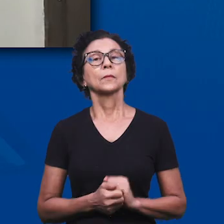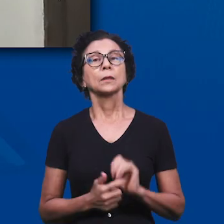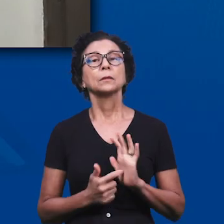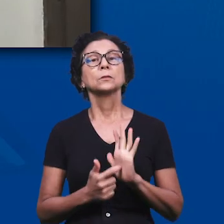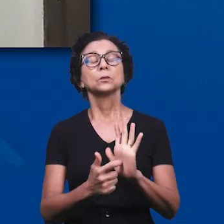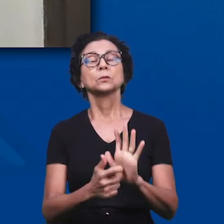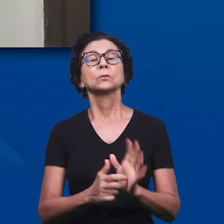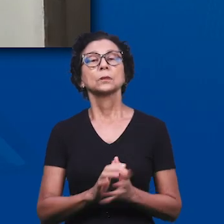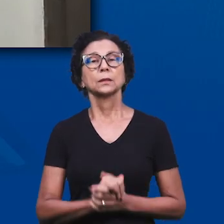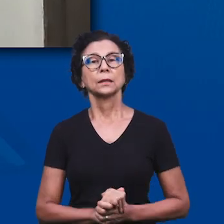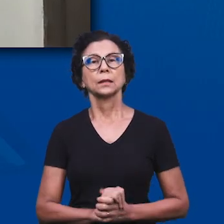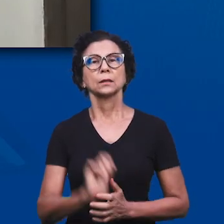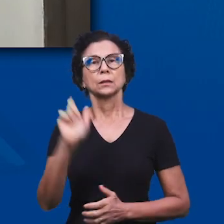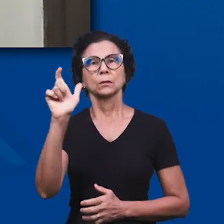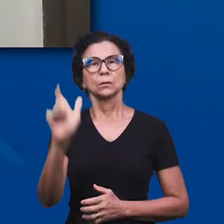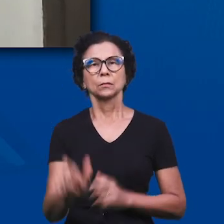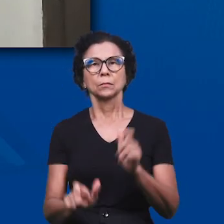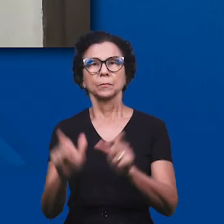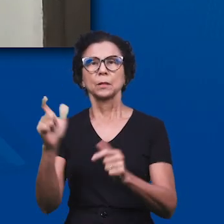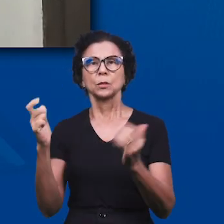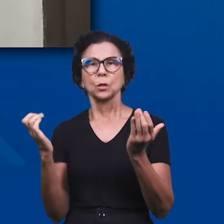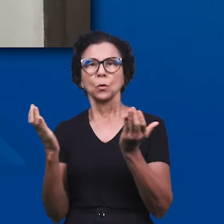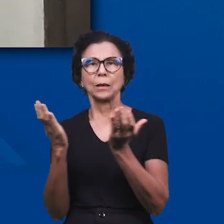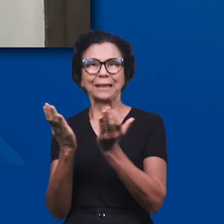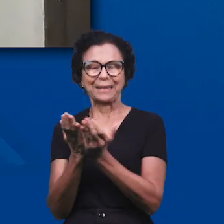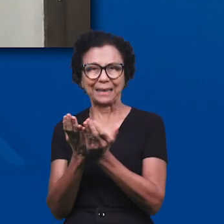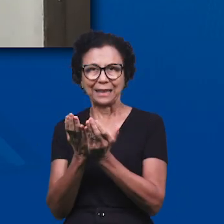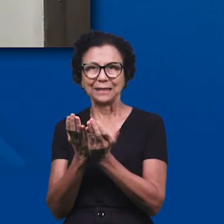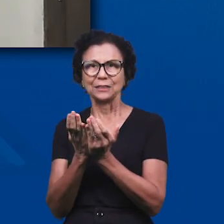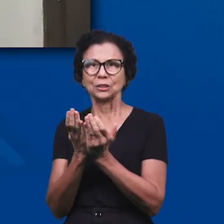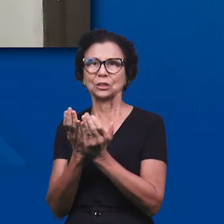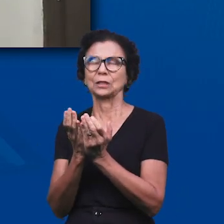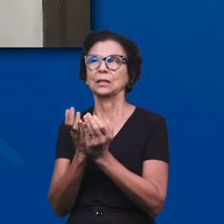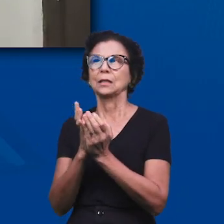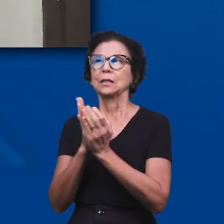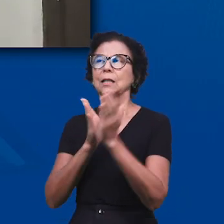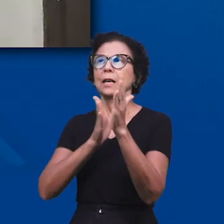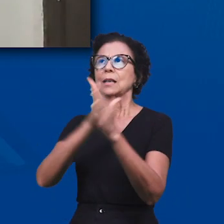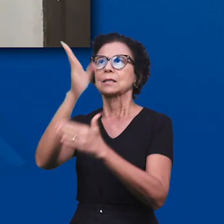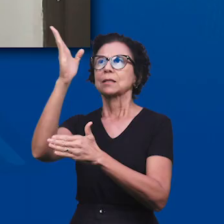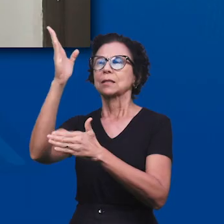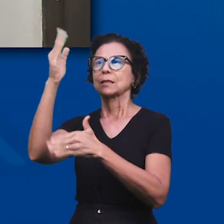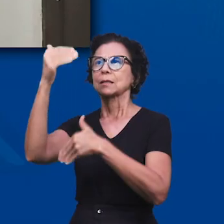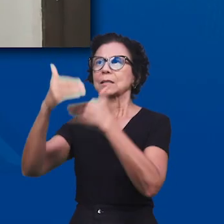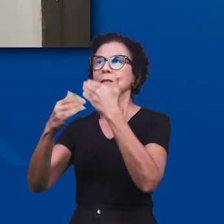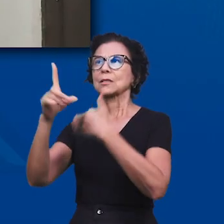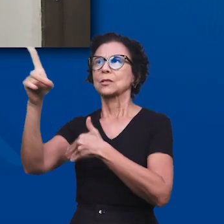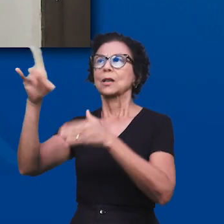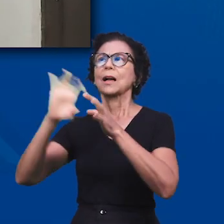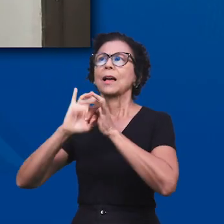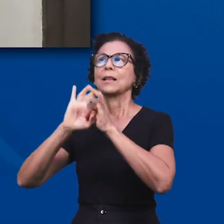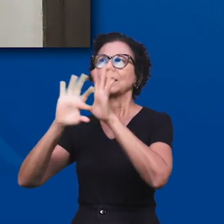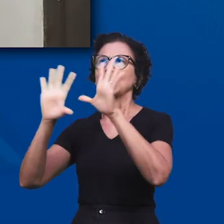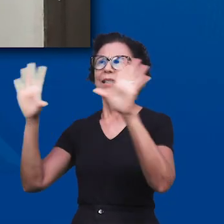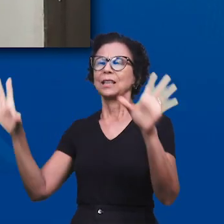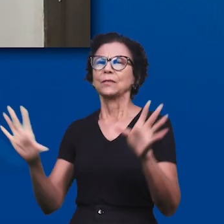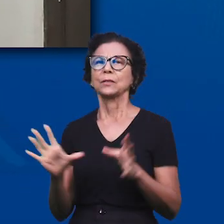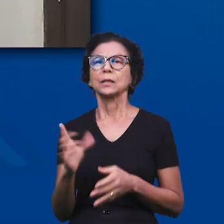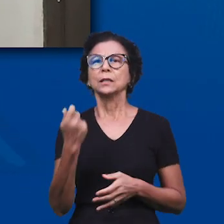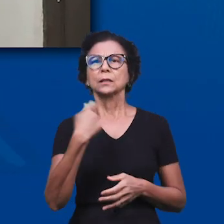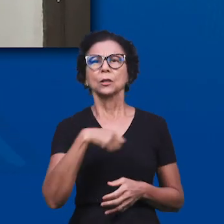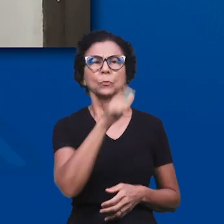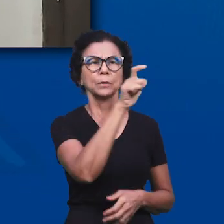à presença de Deus, não precisando mais de um sacerdote para ter acesso a Deus. O